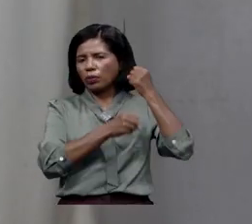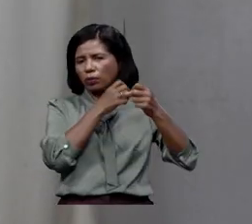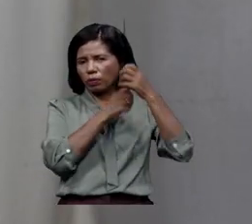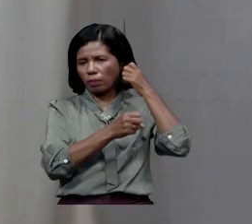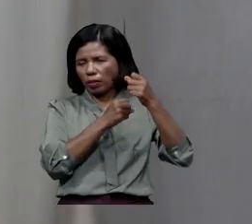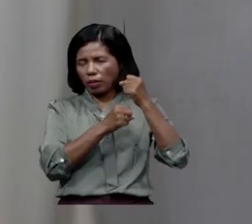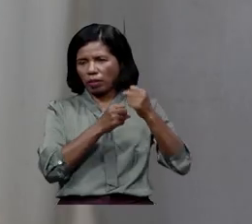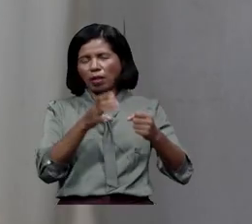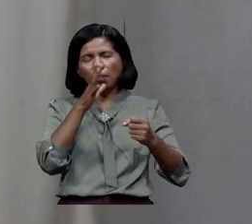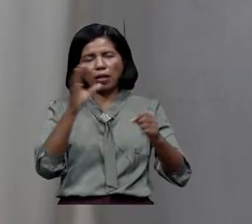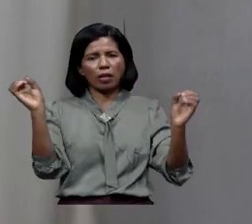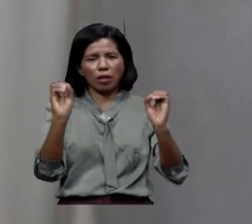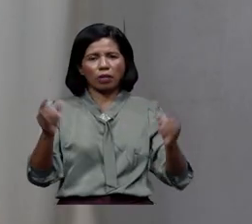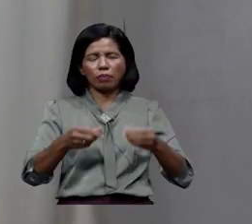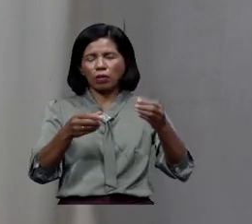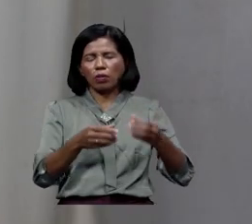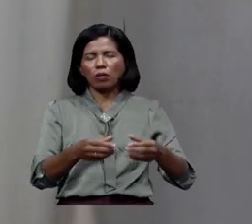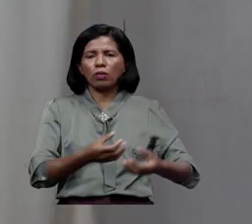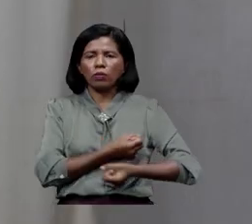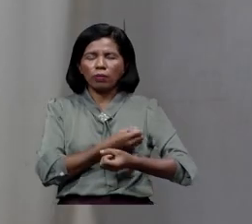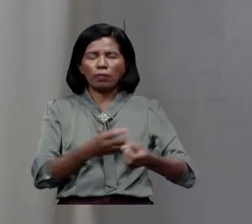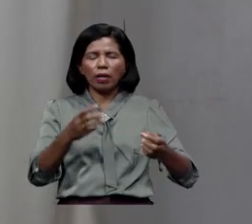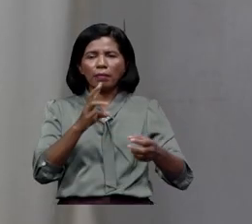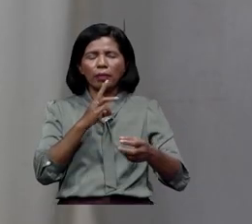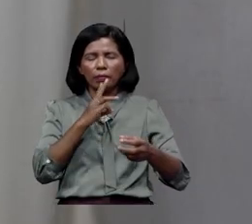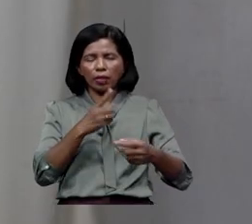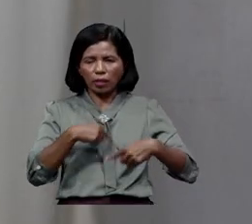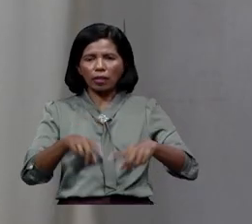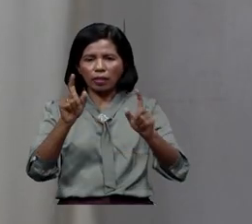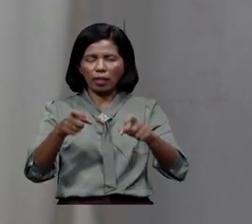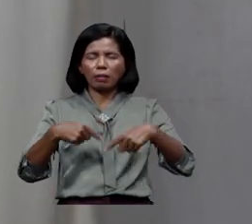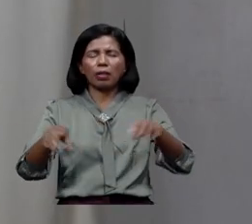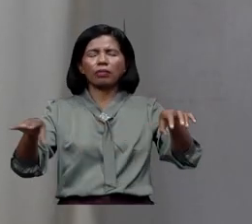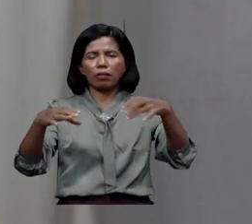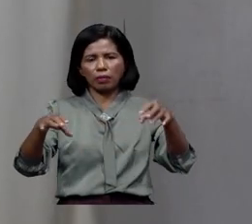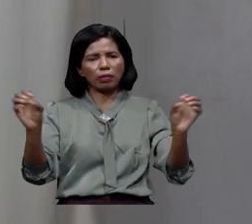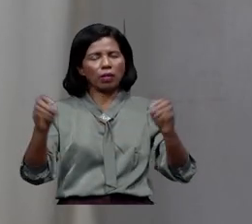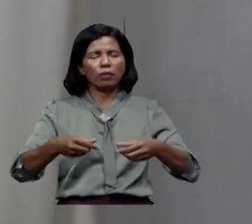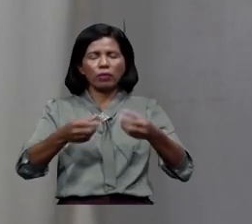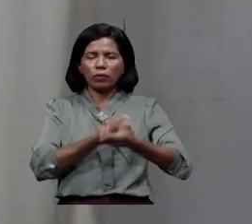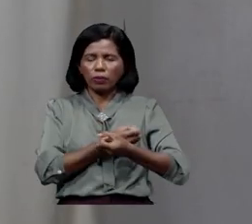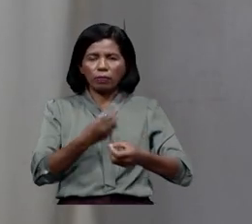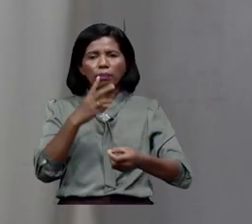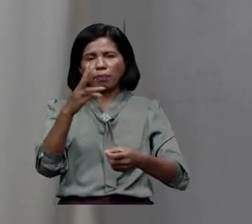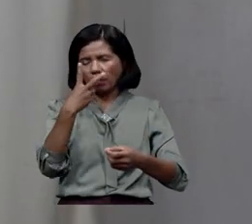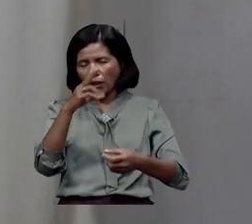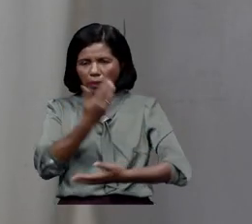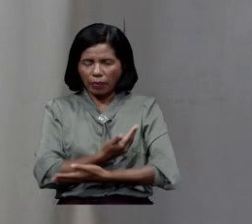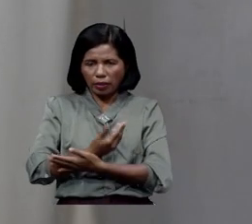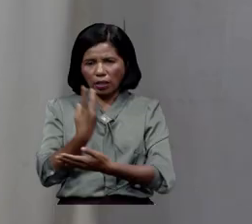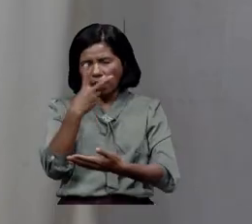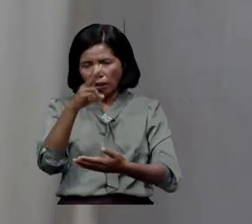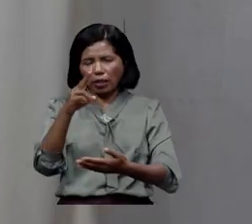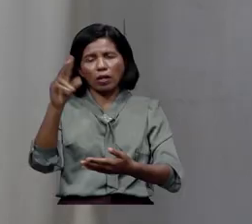inan se na bela fosse suba bebê tam certa fila fale para serviço então aí tá bom se menciona ia ministério sira se itare exemplo governo rasik ia